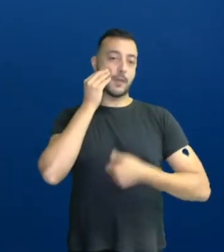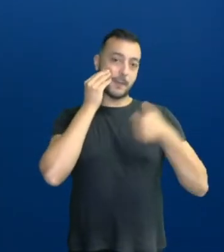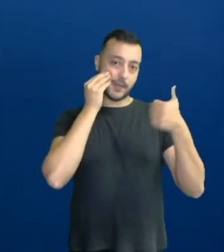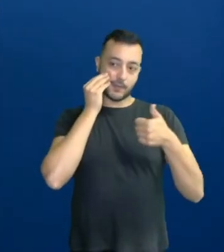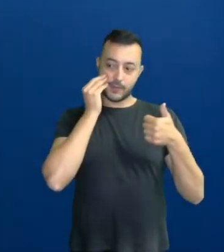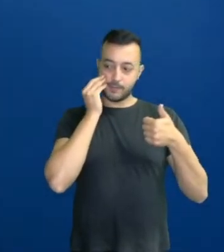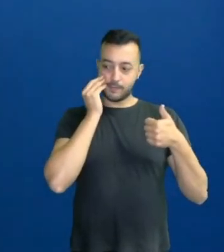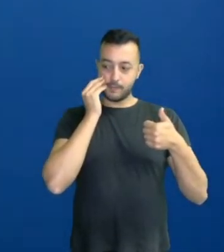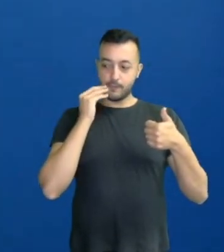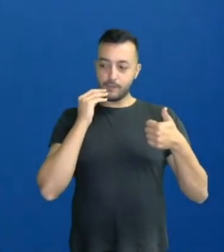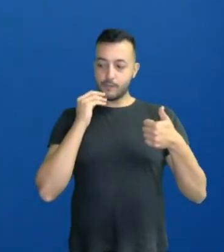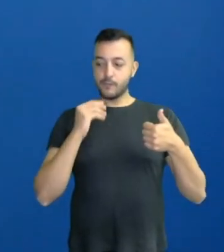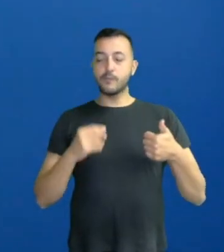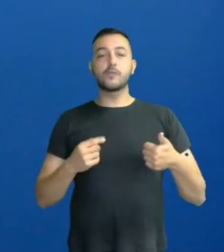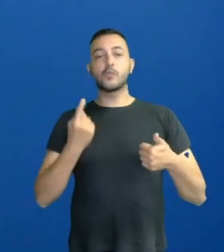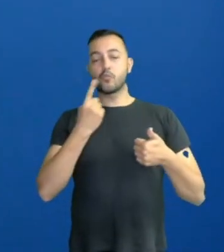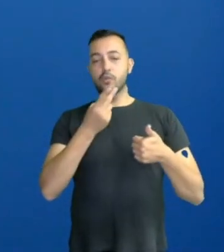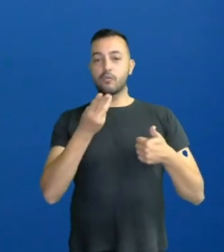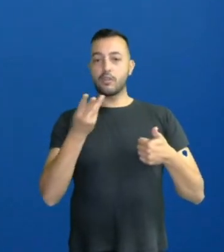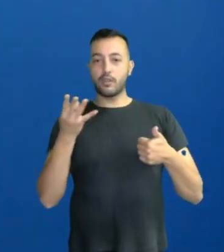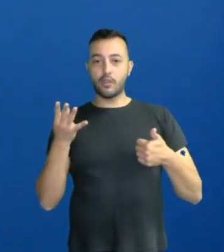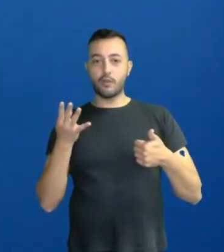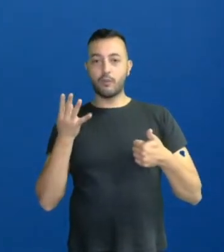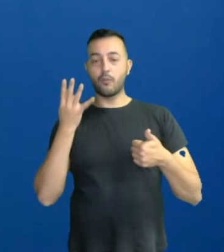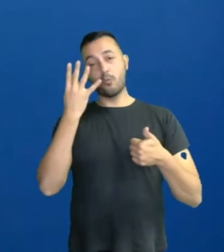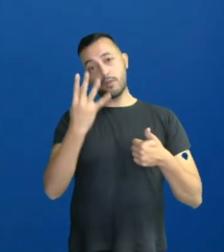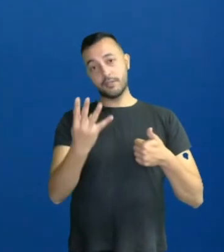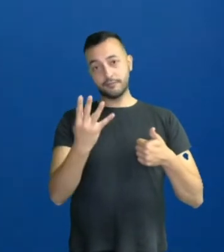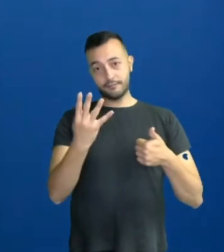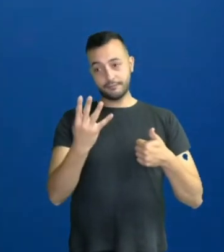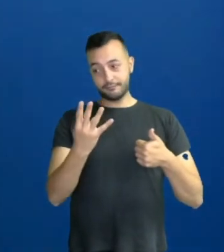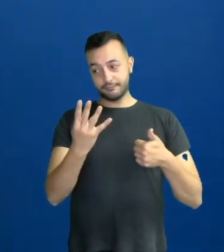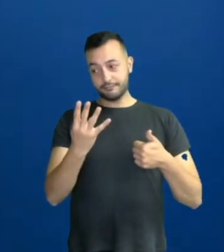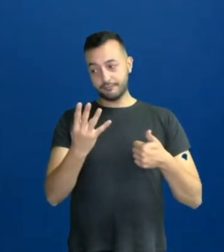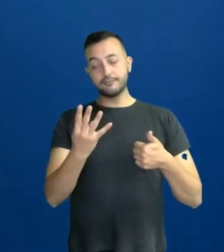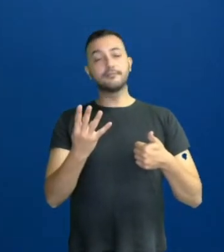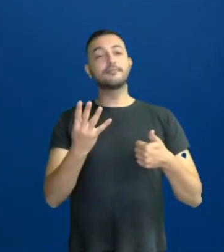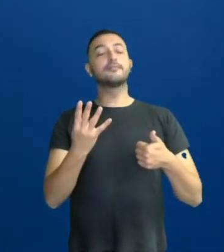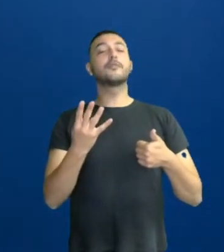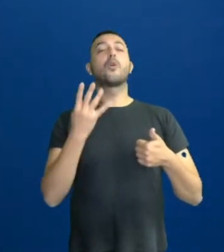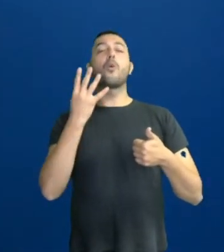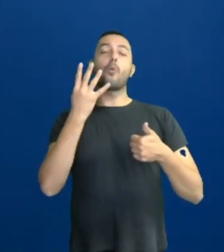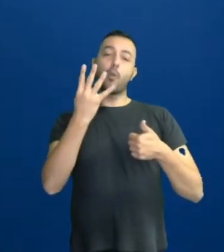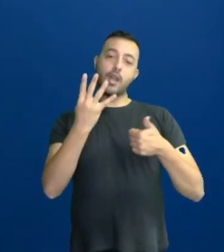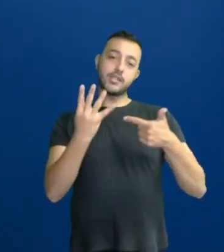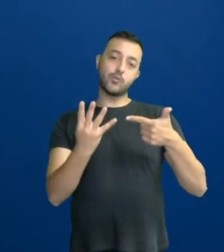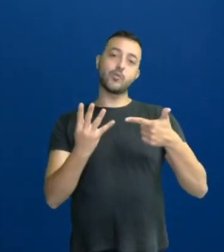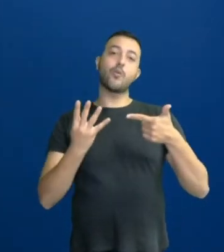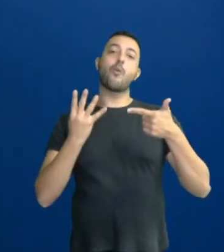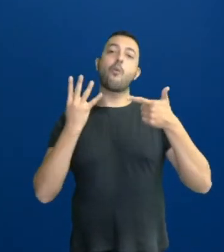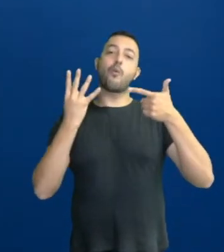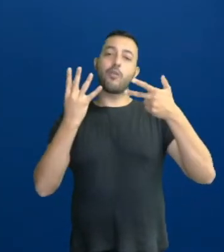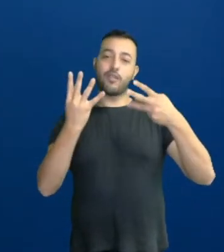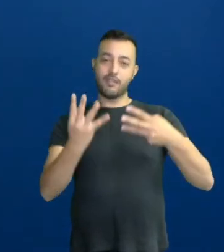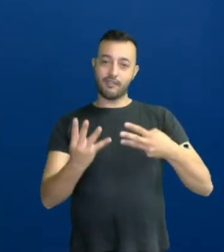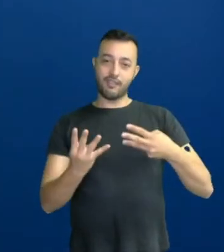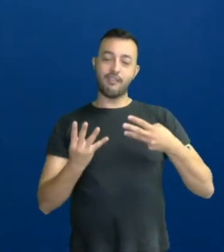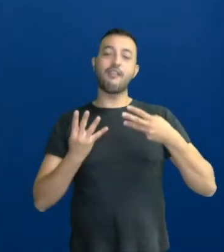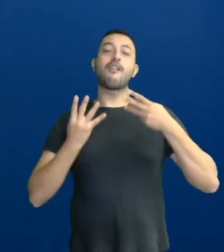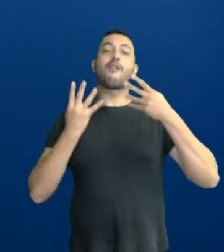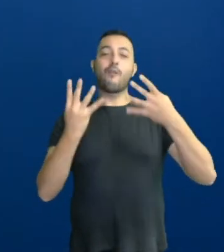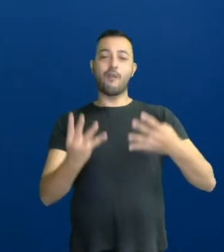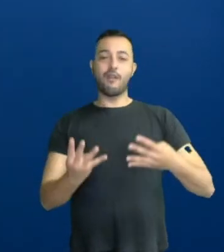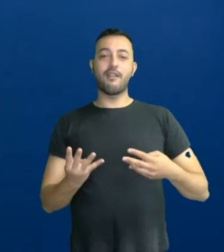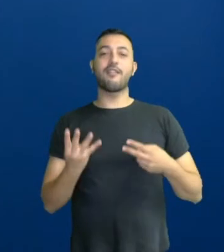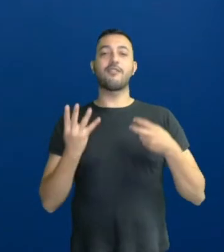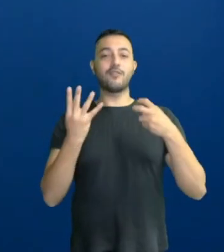Tem quantas? 1, 2, 3, 4. Não é isso? 4 no primeiro, 4 no segundo, 4 no terceiro, no quarto